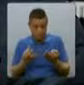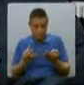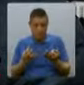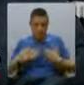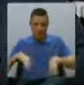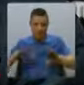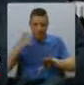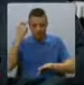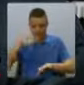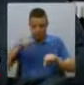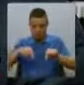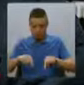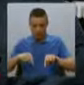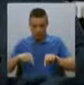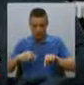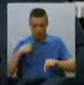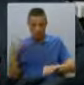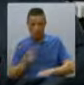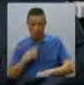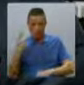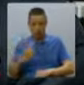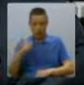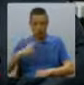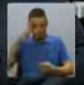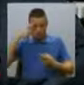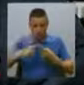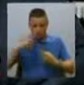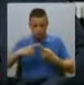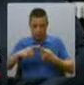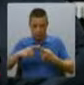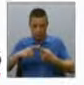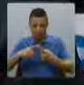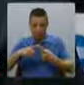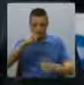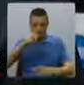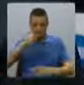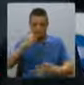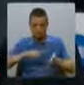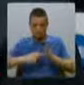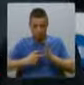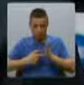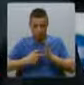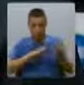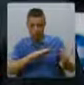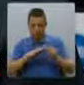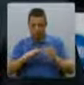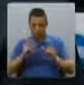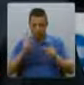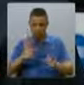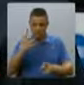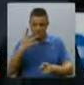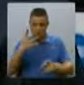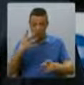Felizmente, esta época, nós temos o nosso objetivo assegurado, já temos 35 pontos. Entramos mal, sofremos lá um golo aos 5